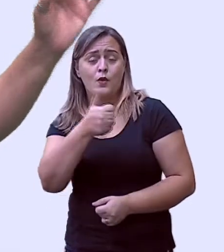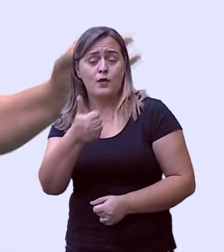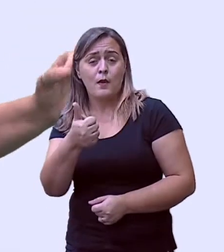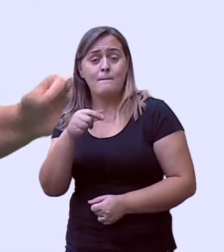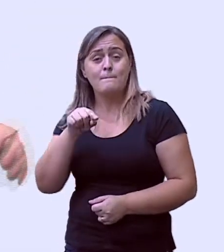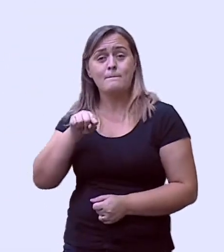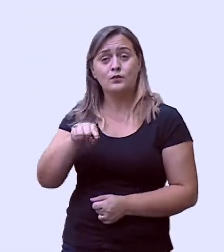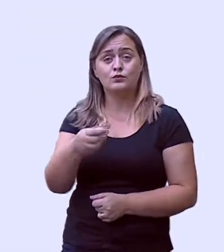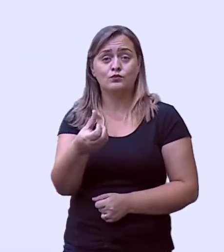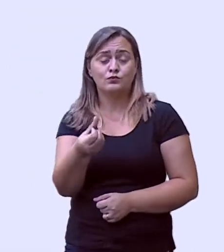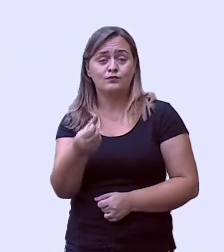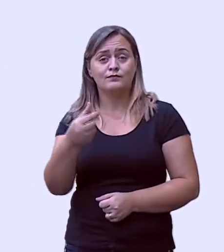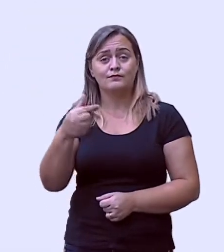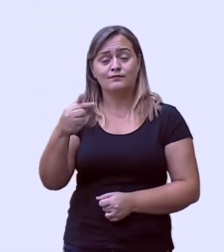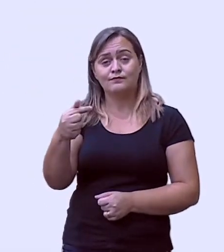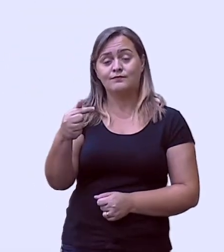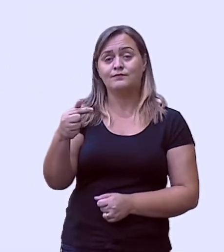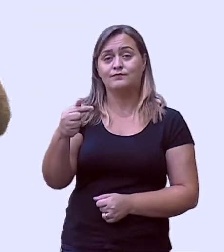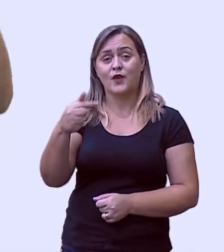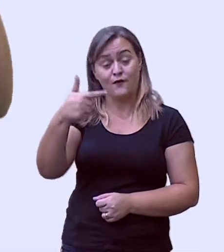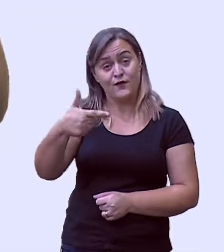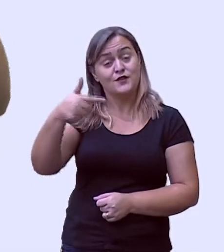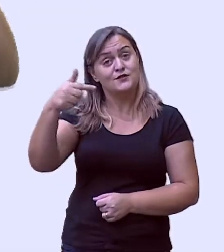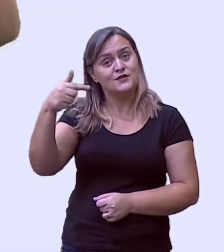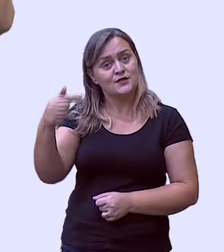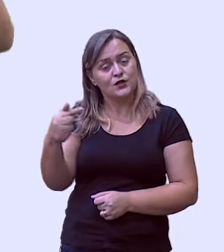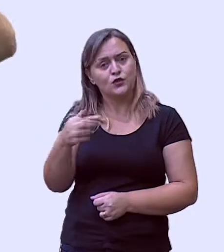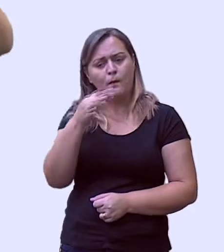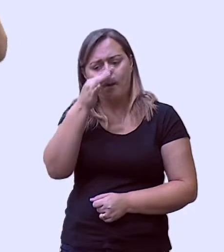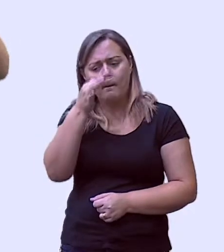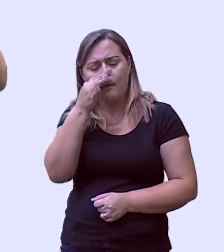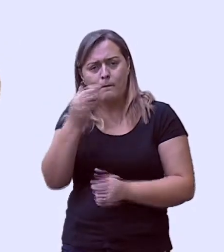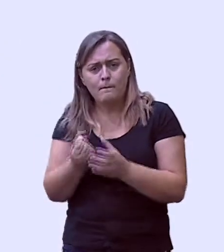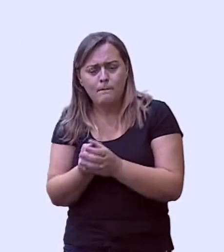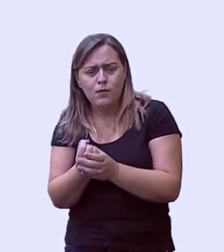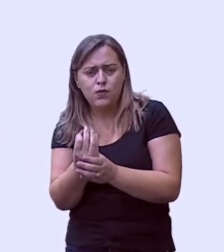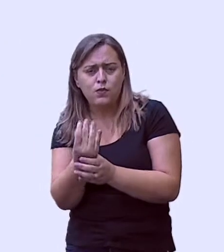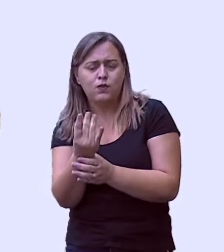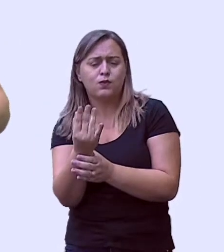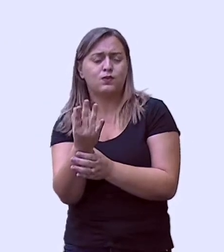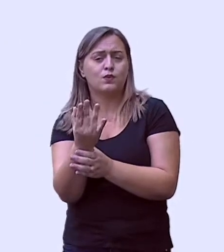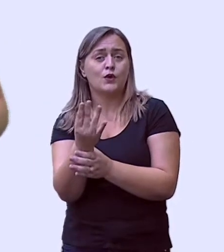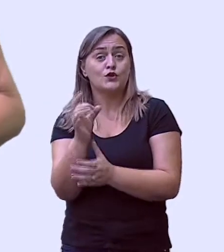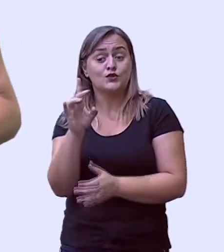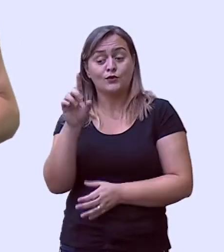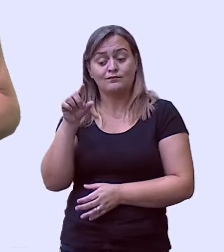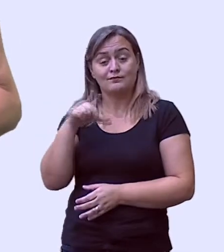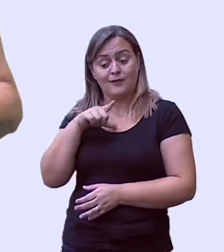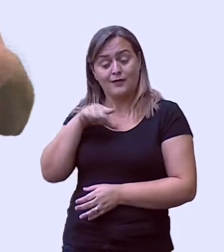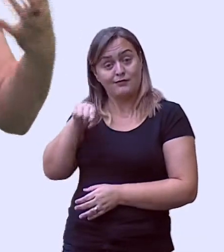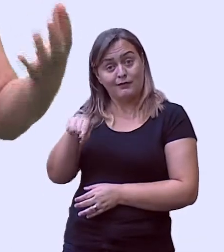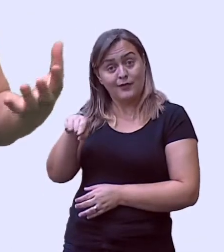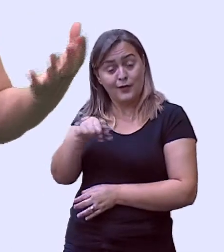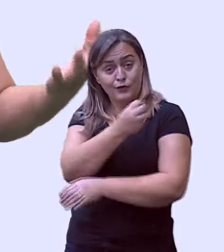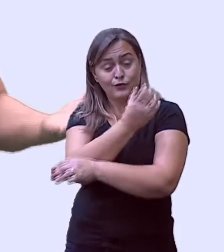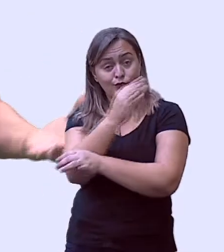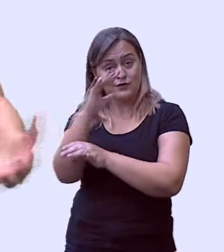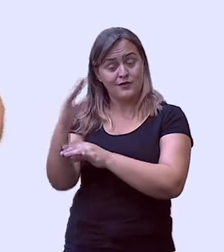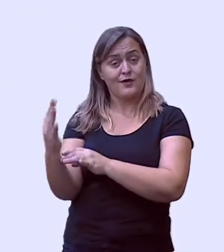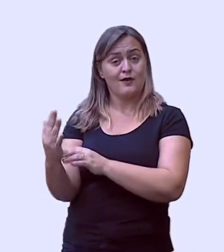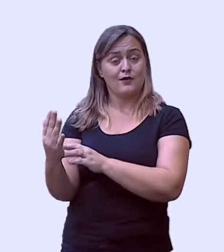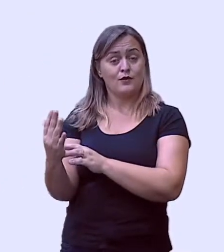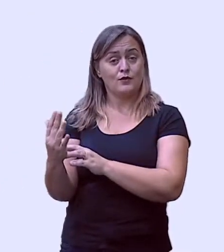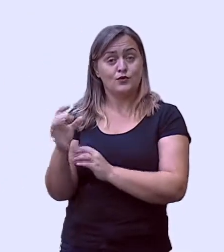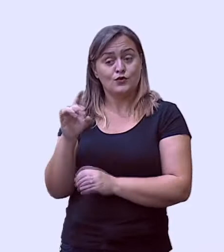11.627 espécies de plantas nativas, plantas que só ocorrem nessa região, que são